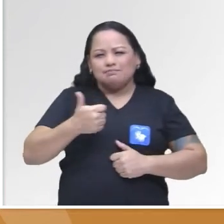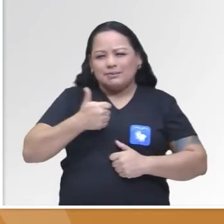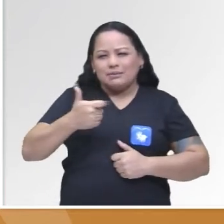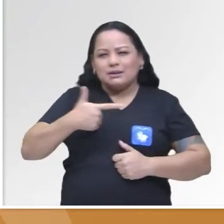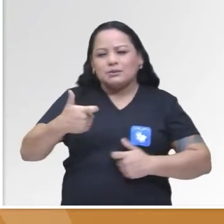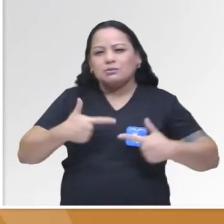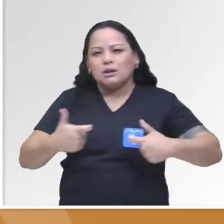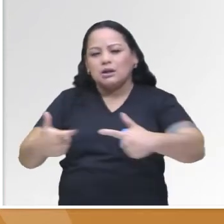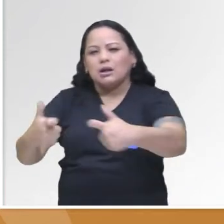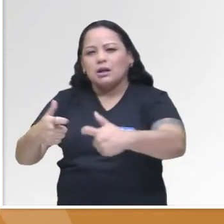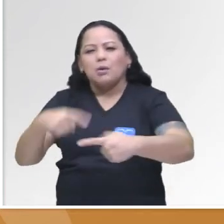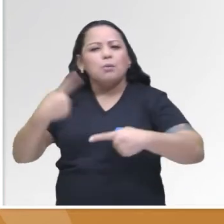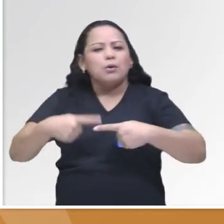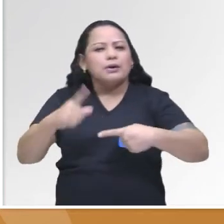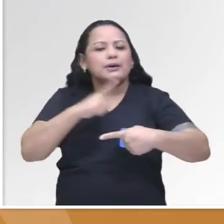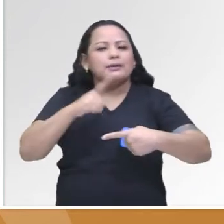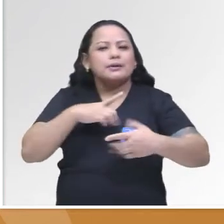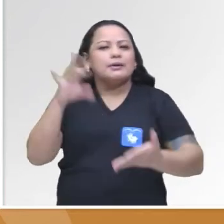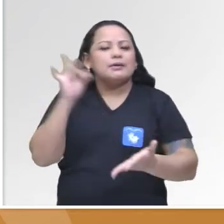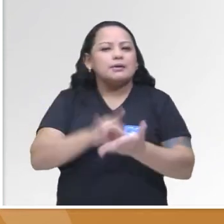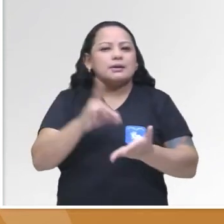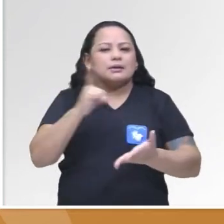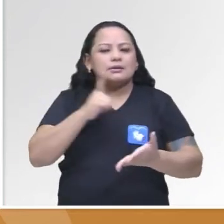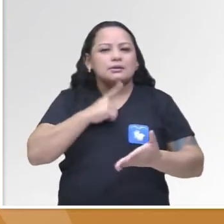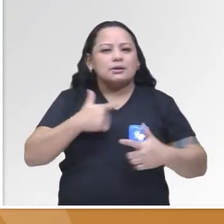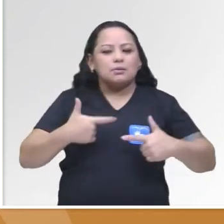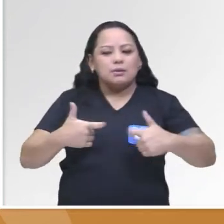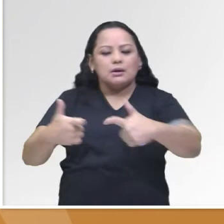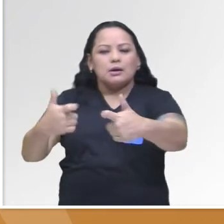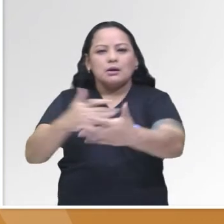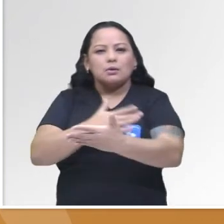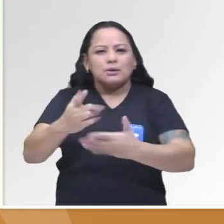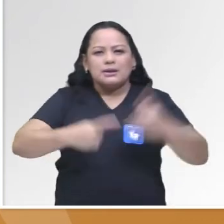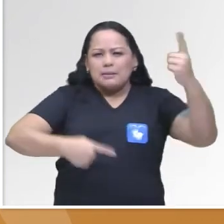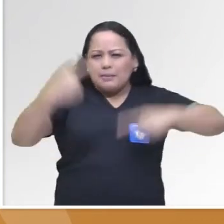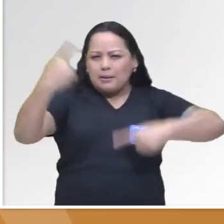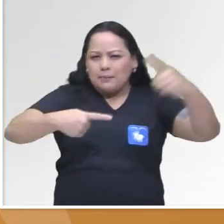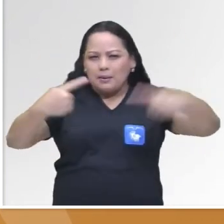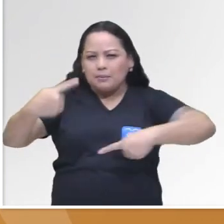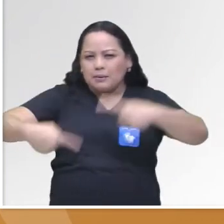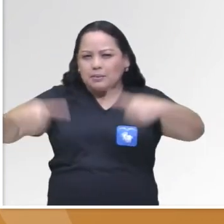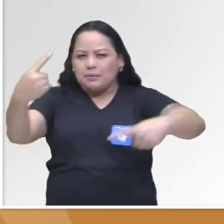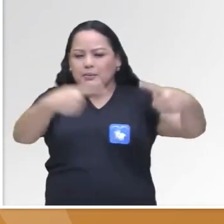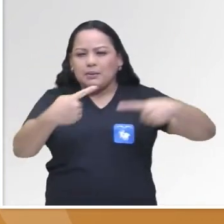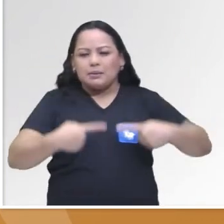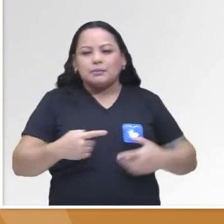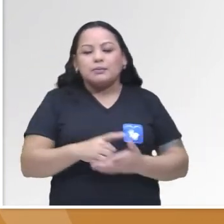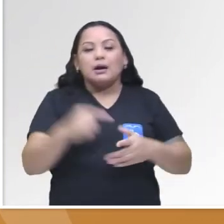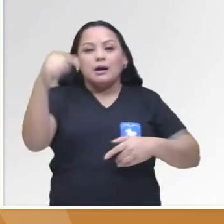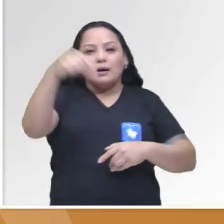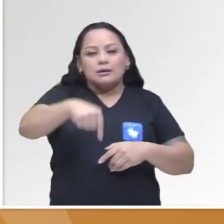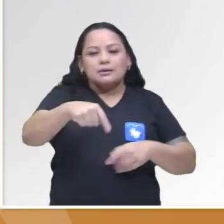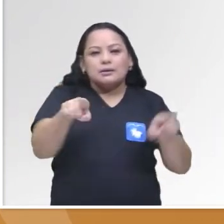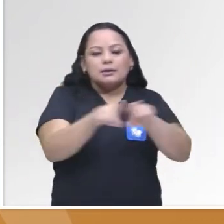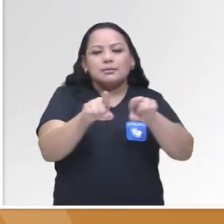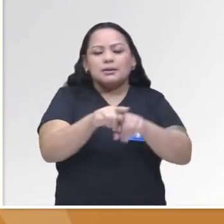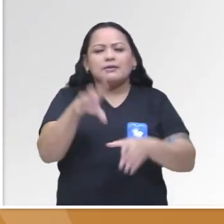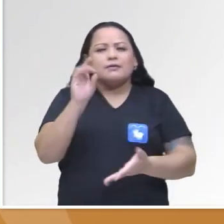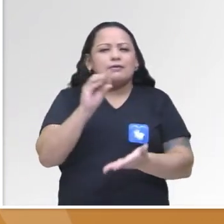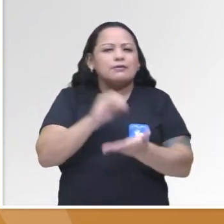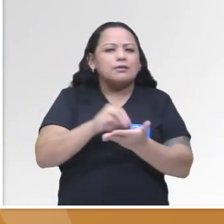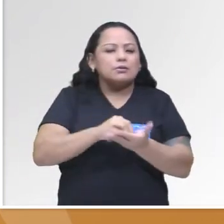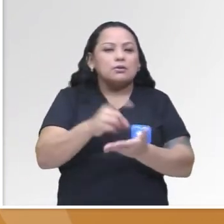se estourar, de fato, a guerra ali, o pessoal começar a se degladiar nos campos de batalha. Aqui também só faltava